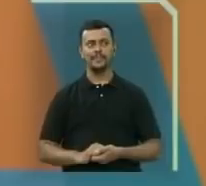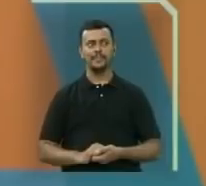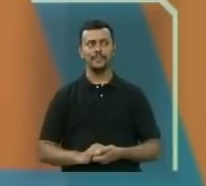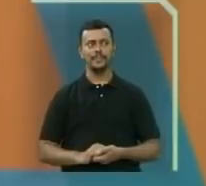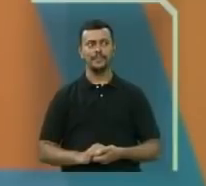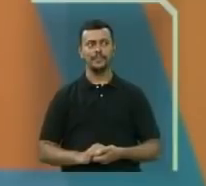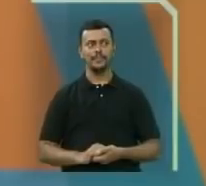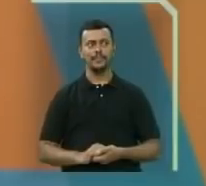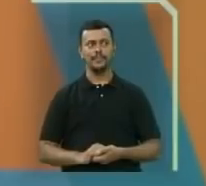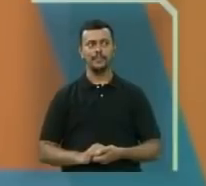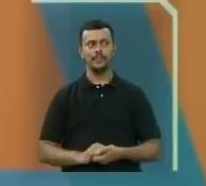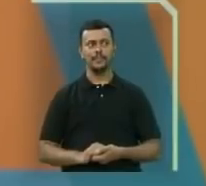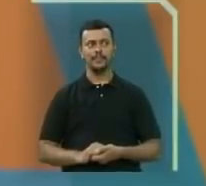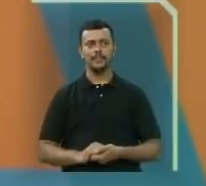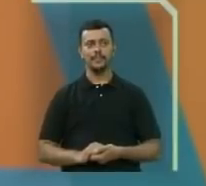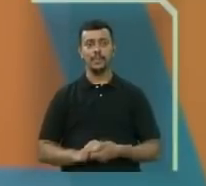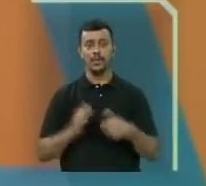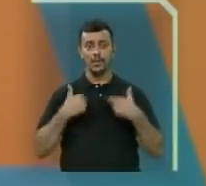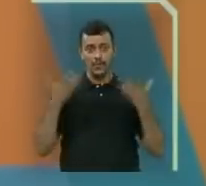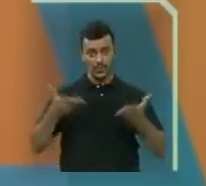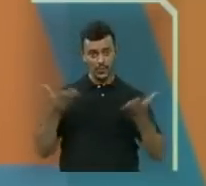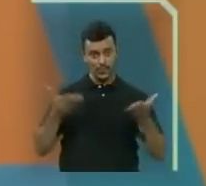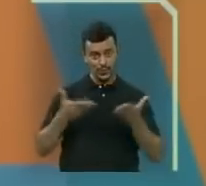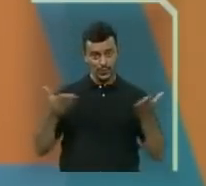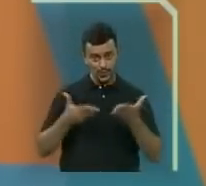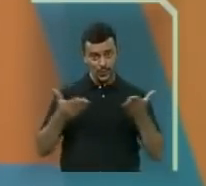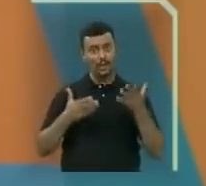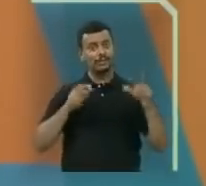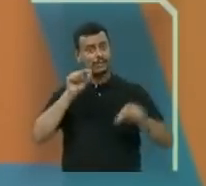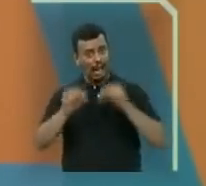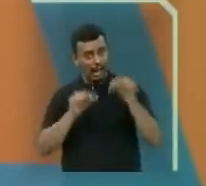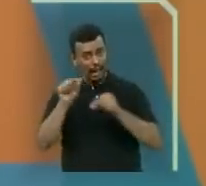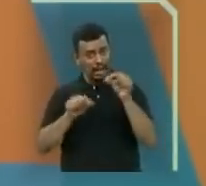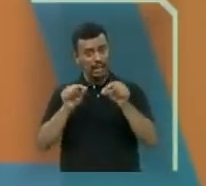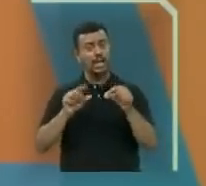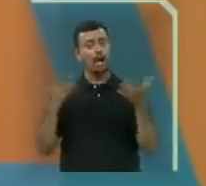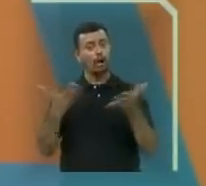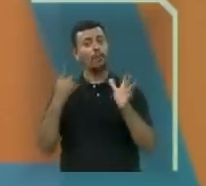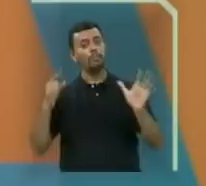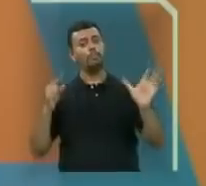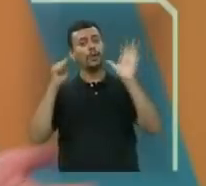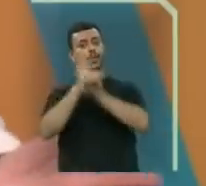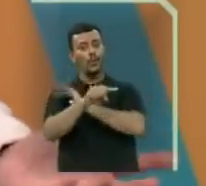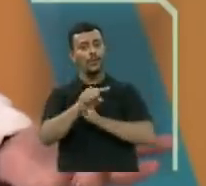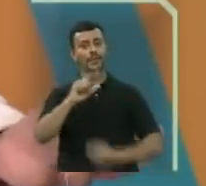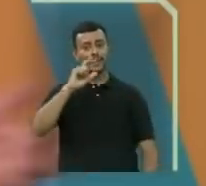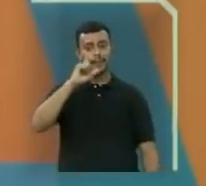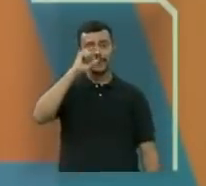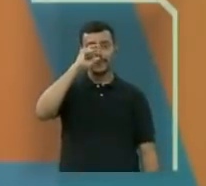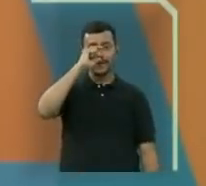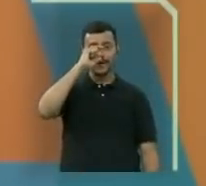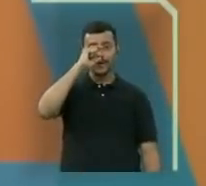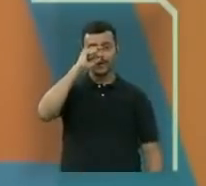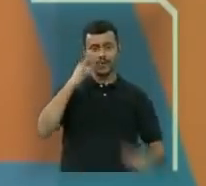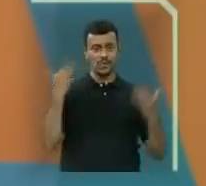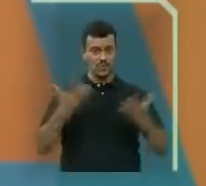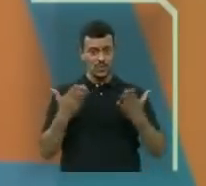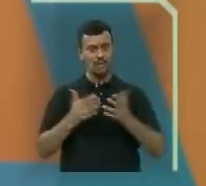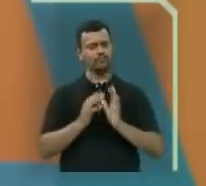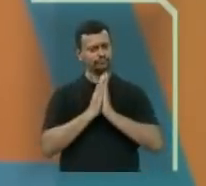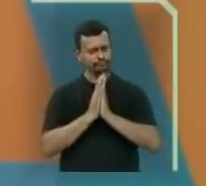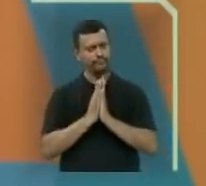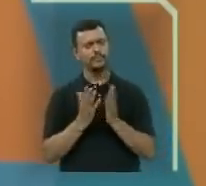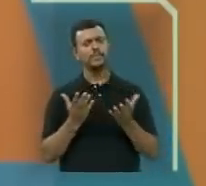Prosseguimos agora. E quem pergunta é o candidato Paulo Scaff, do MDB. Scaff,